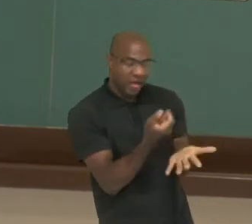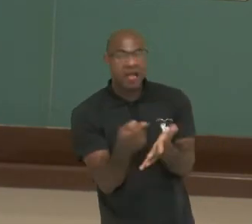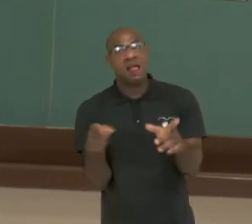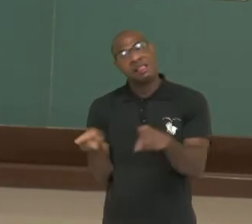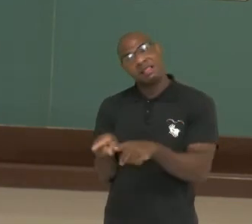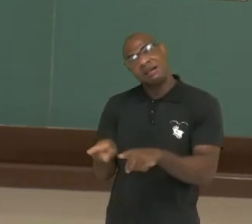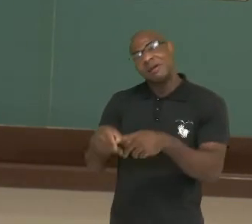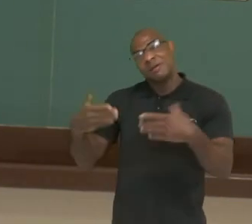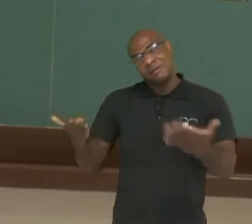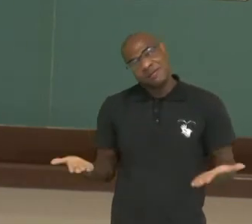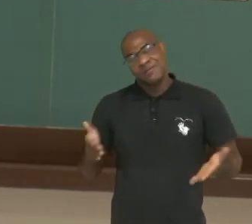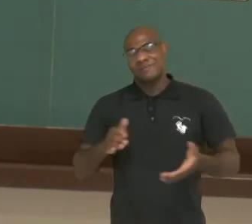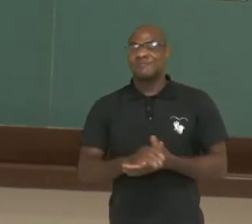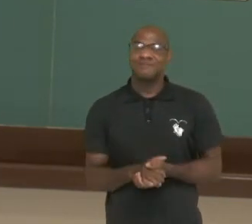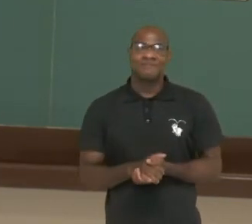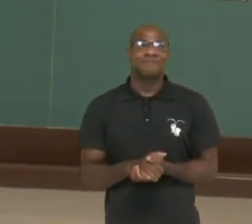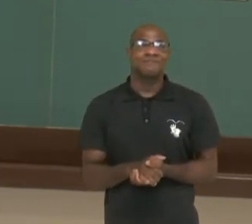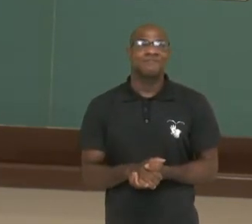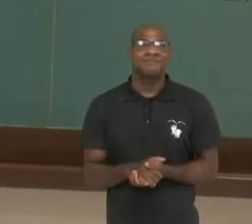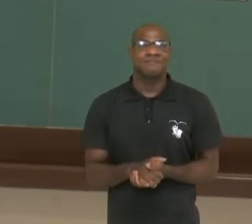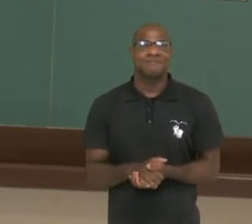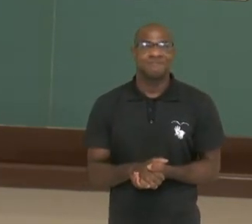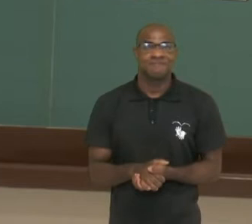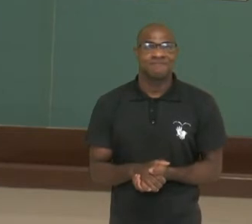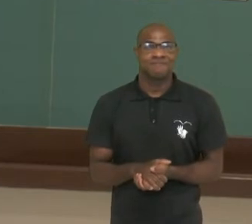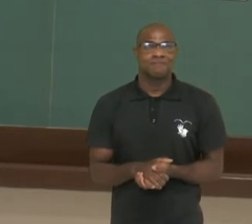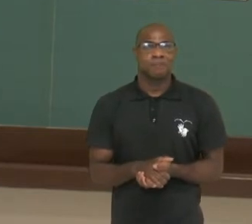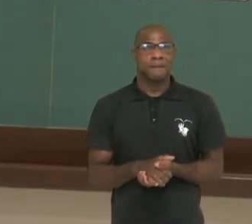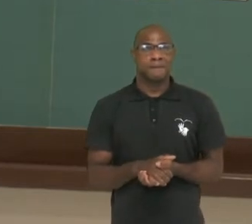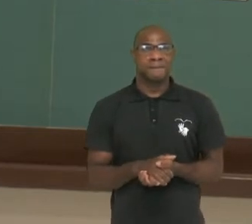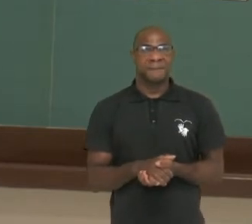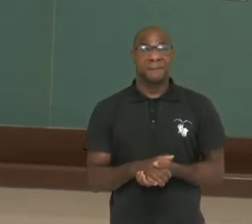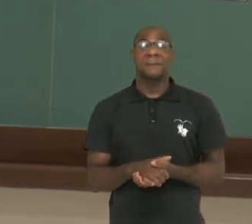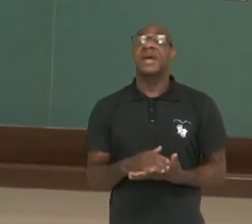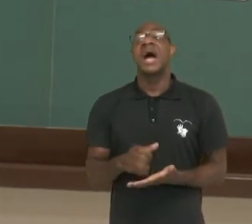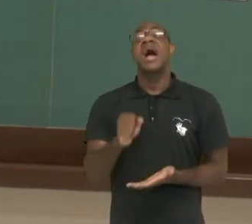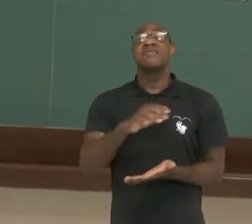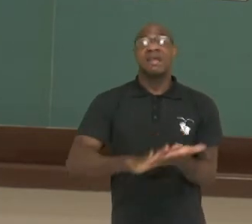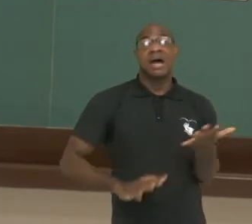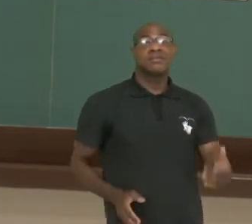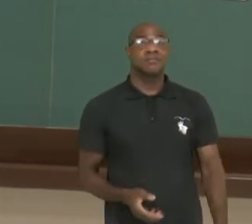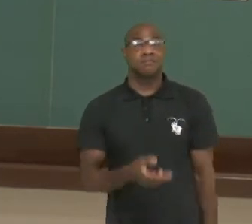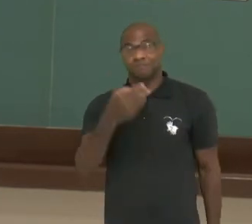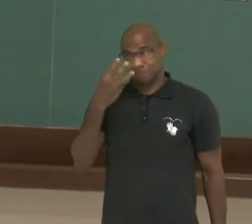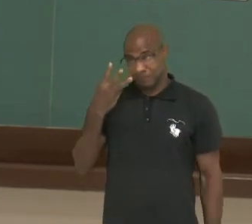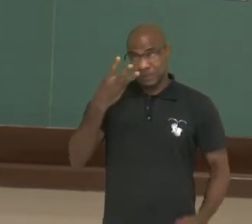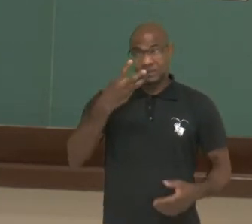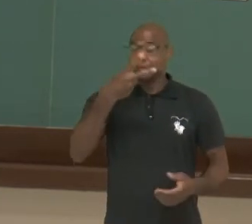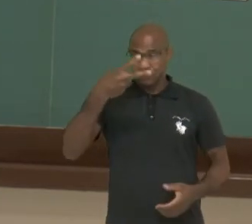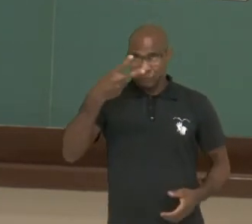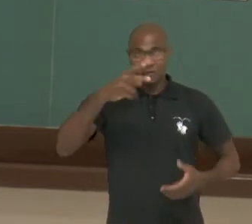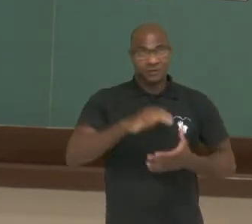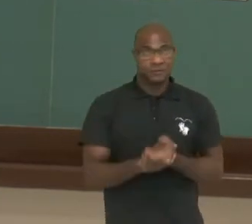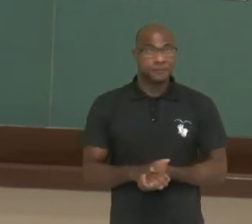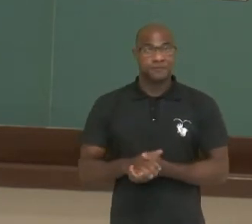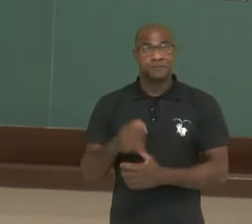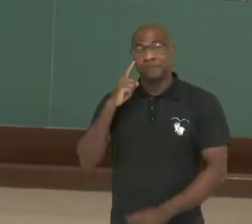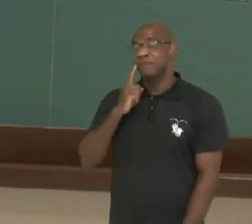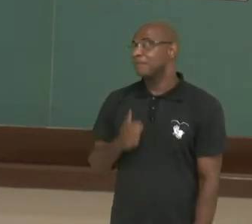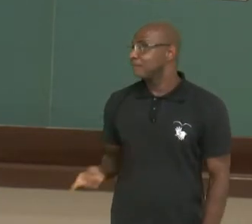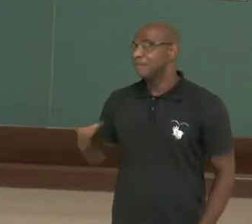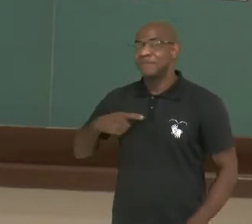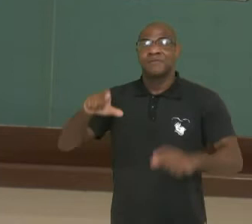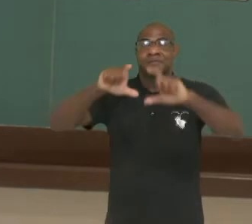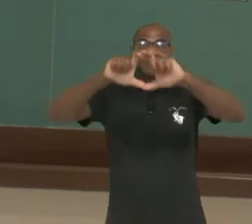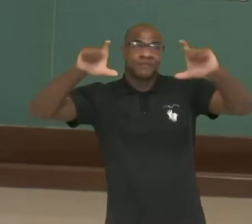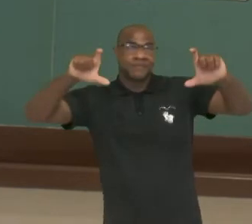né, e aderirem aos apelos do consumismo. Vamos para a nossa segunda atividade, pessoal? Então aqui a gente tem mais um fragmento, né,